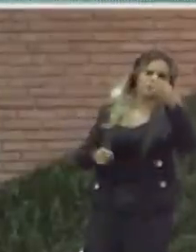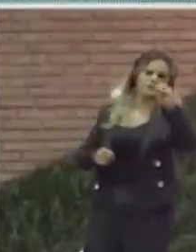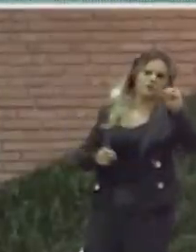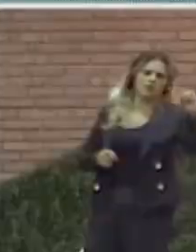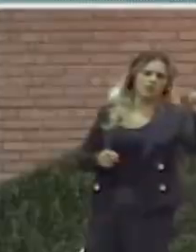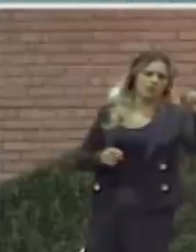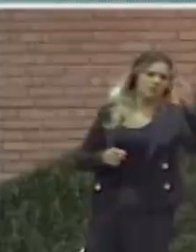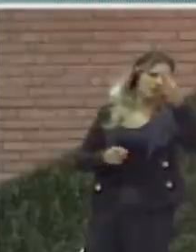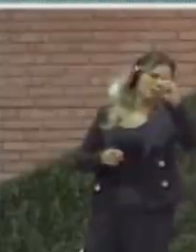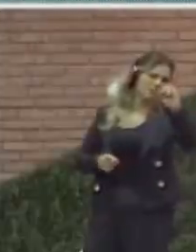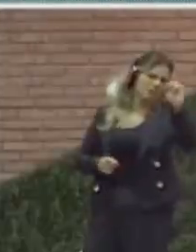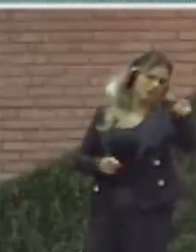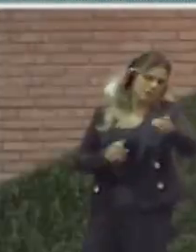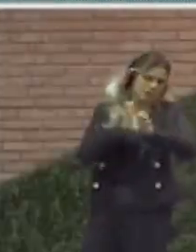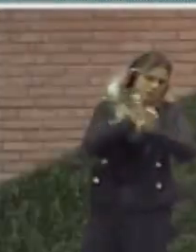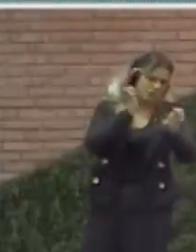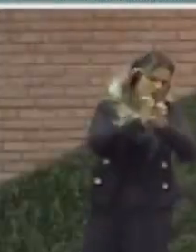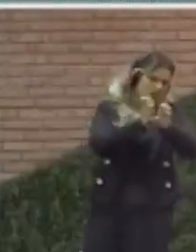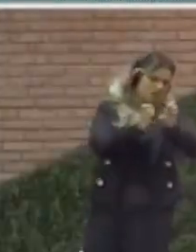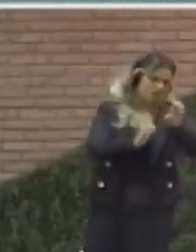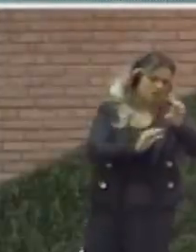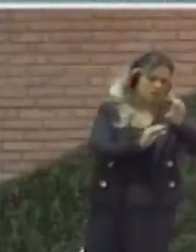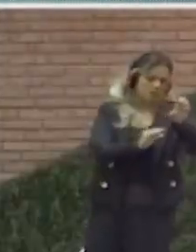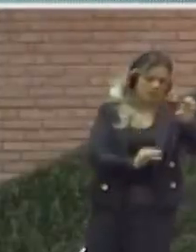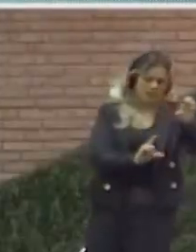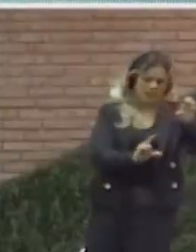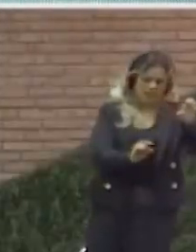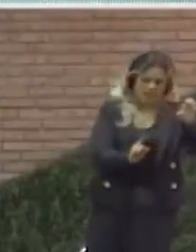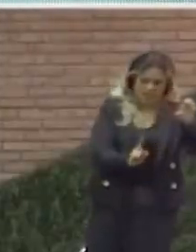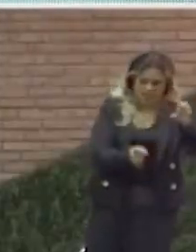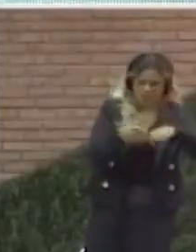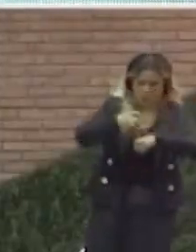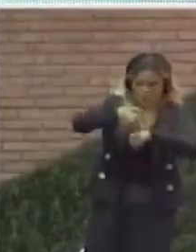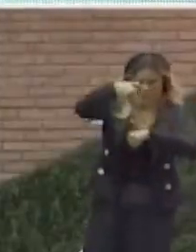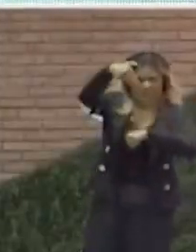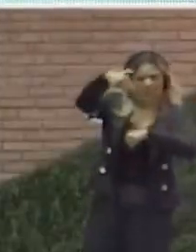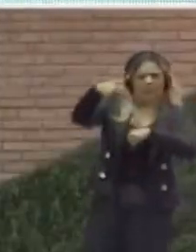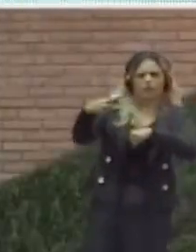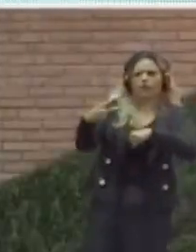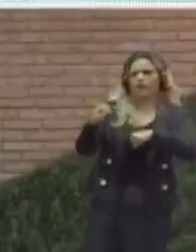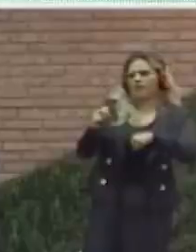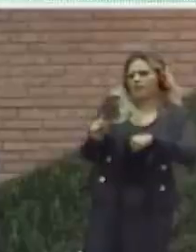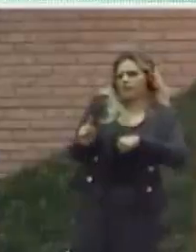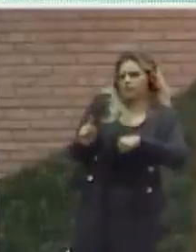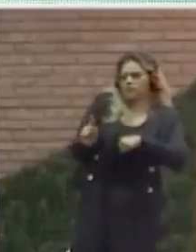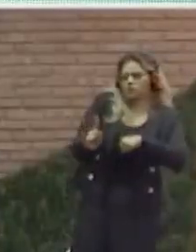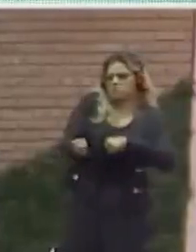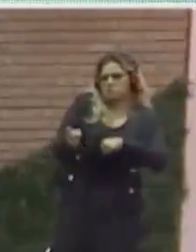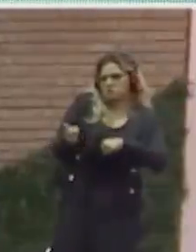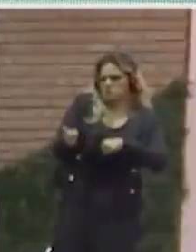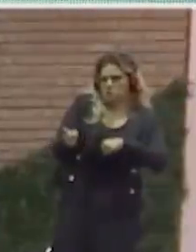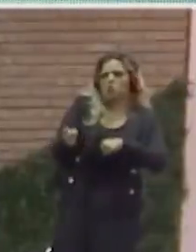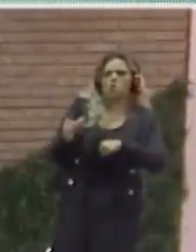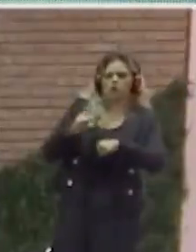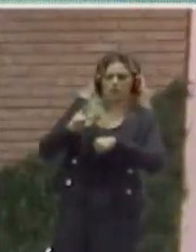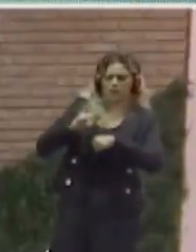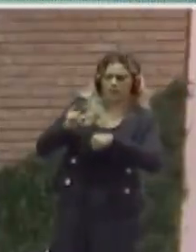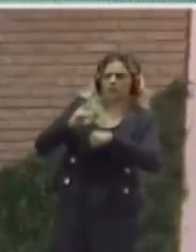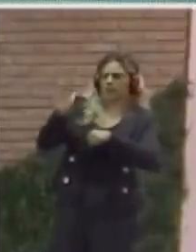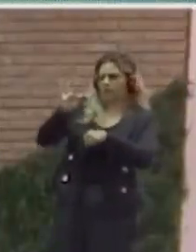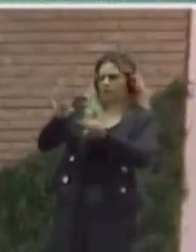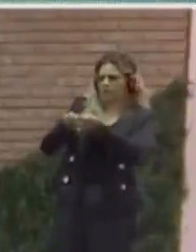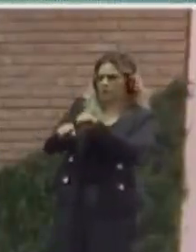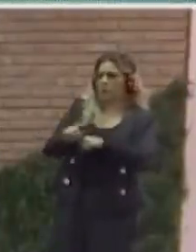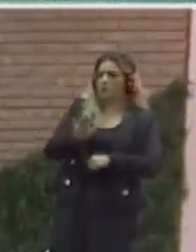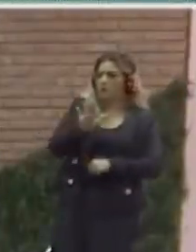engenheiros, cerca de 10 mil com mestrado e 20 mil com um bacharelado.